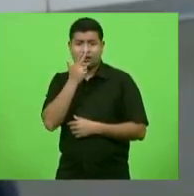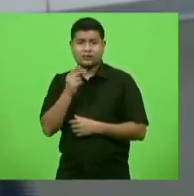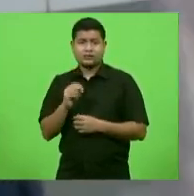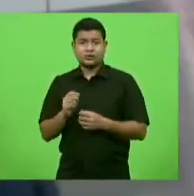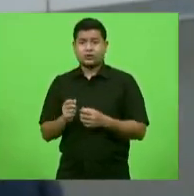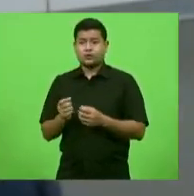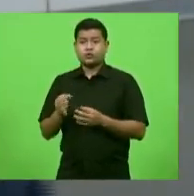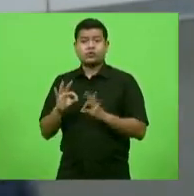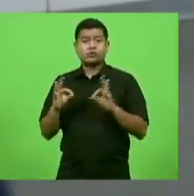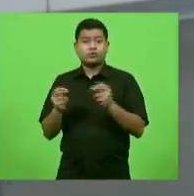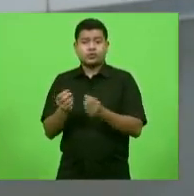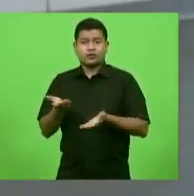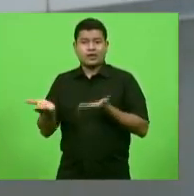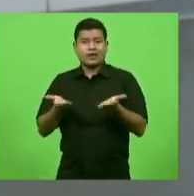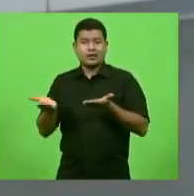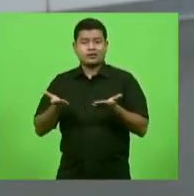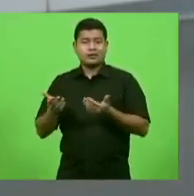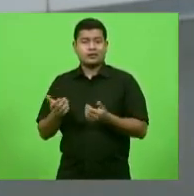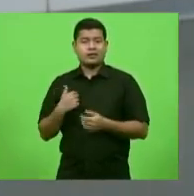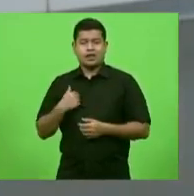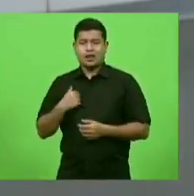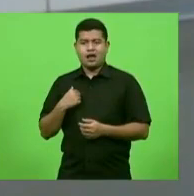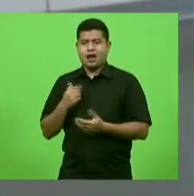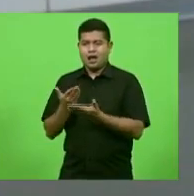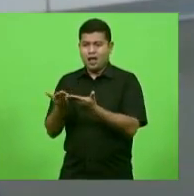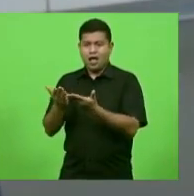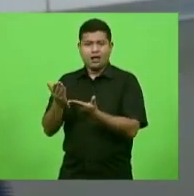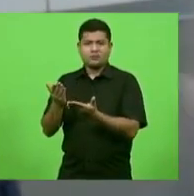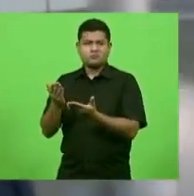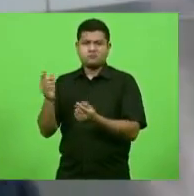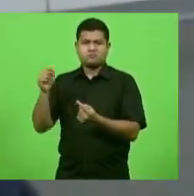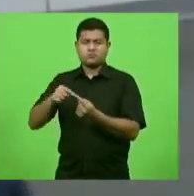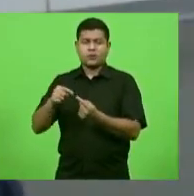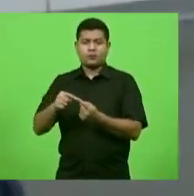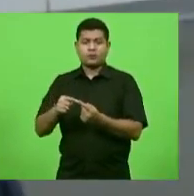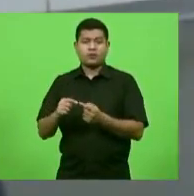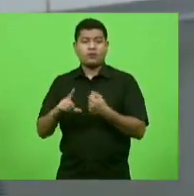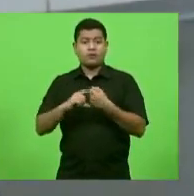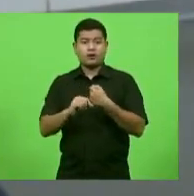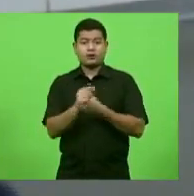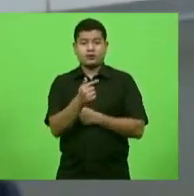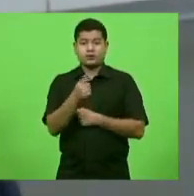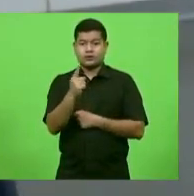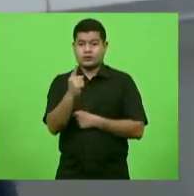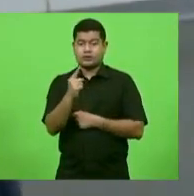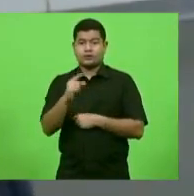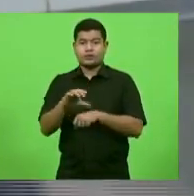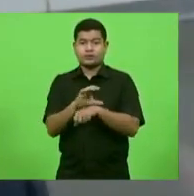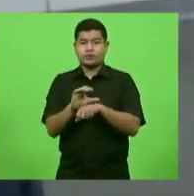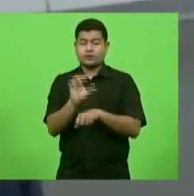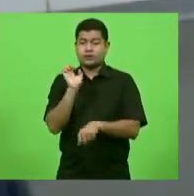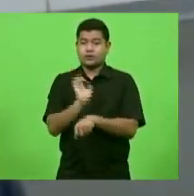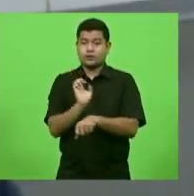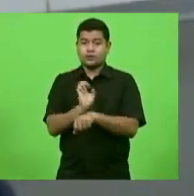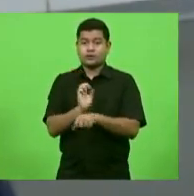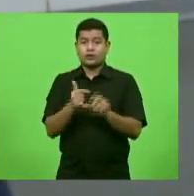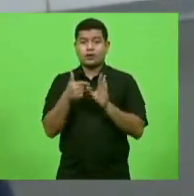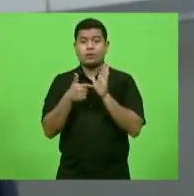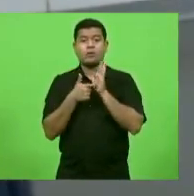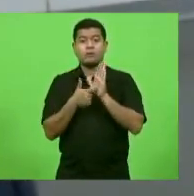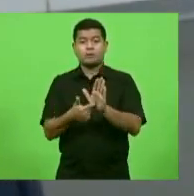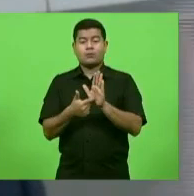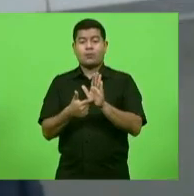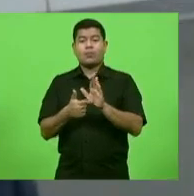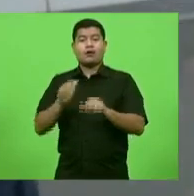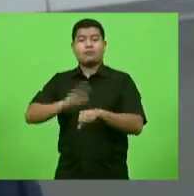licitações nunca tenha sido seu objeto formal. O artigo 71 da Constituição Estadual, que traz as atribuições do